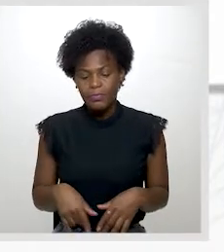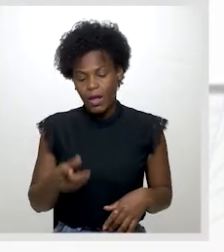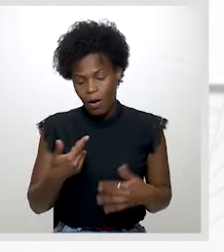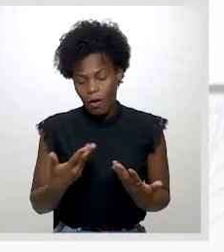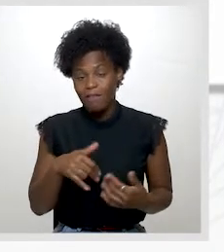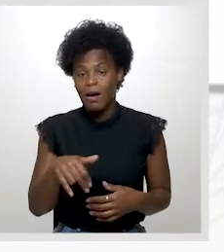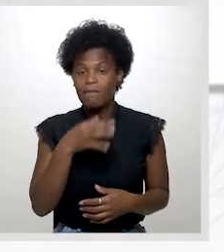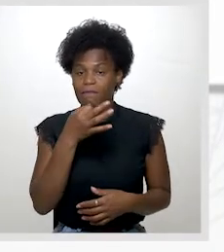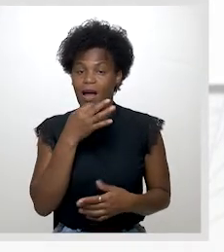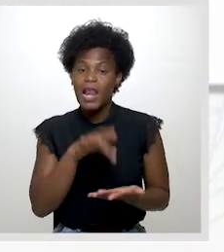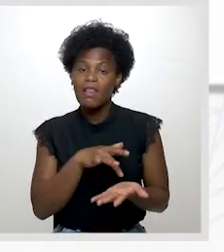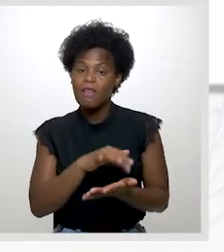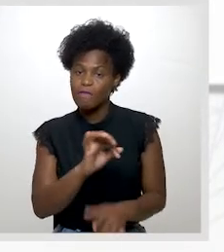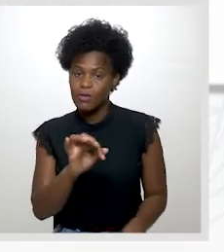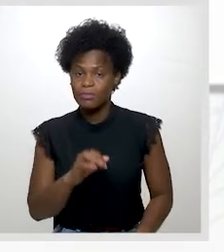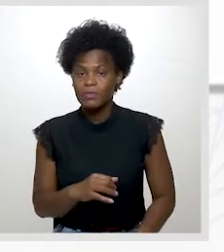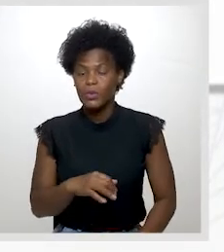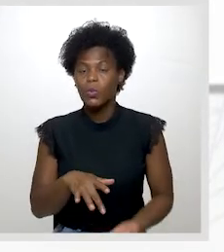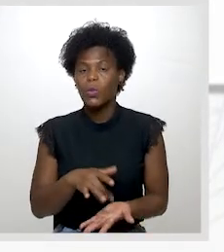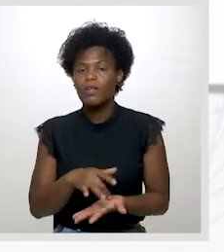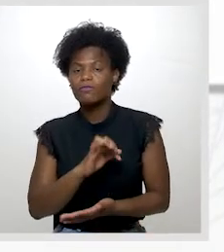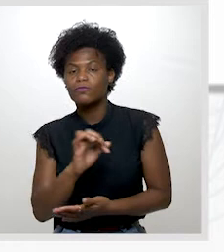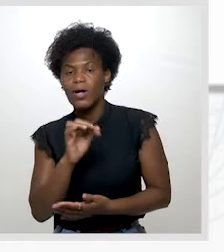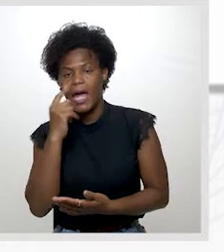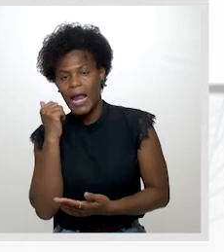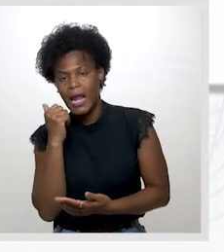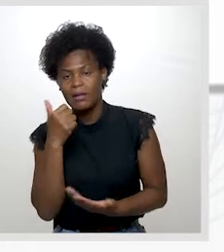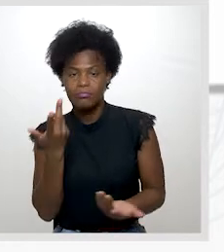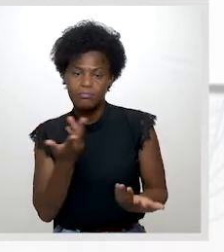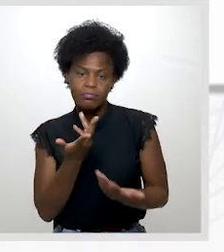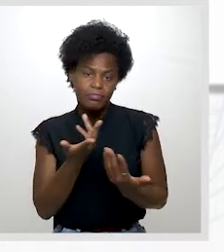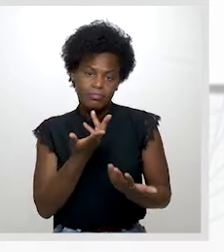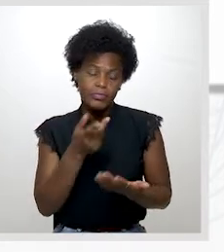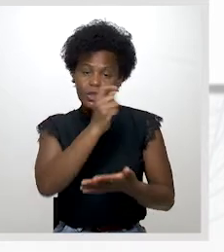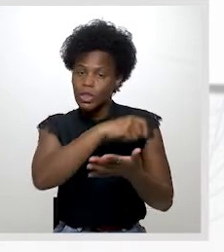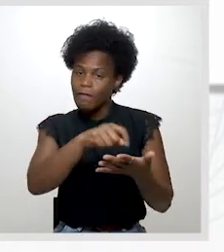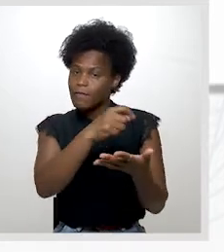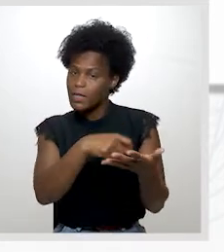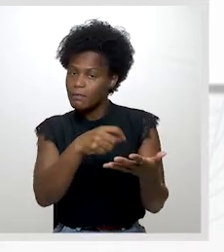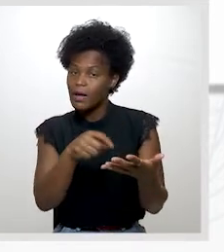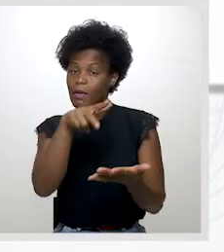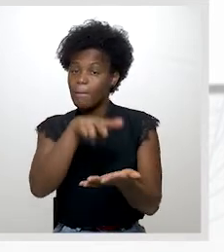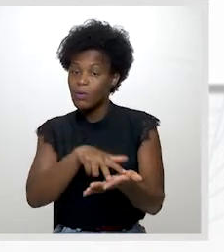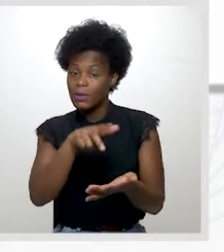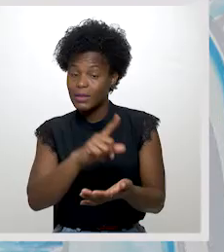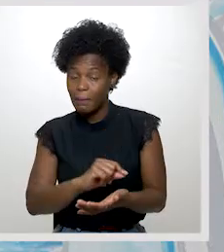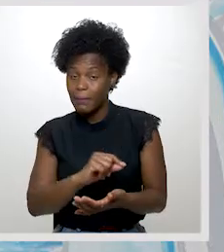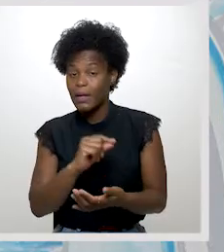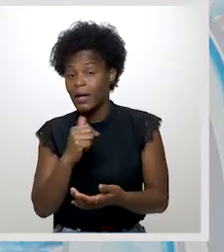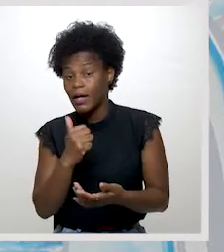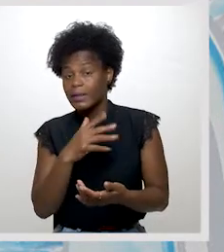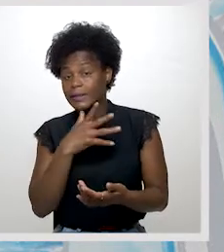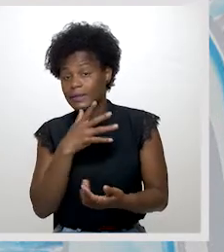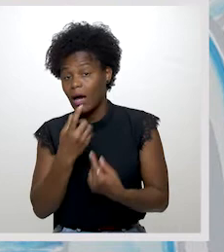Vamos agora falar da sua obra, dos livros que ele escreveu e publicou e